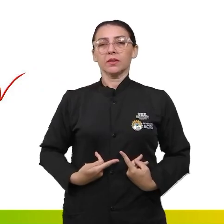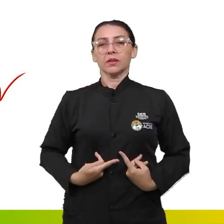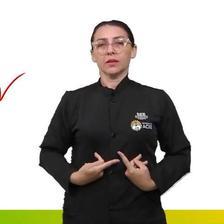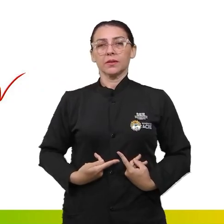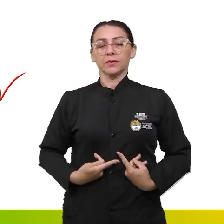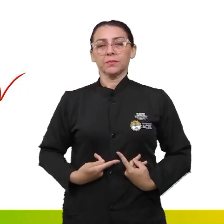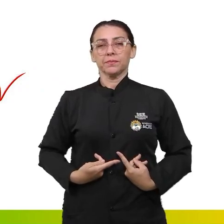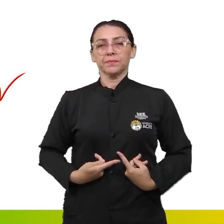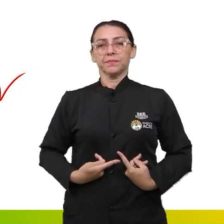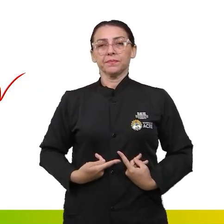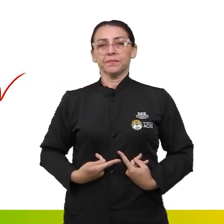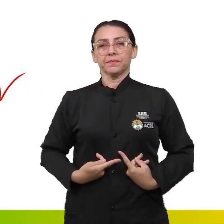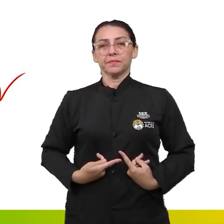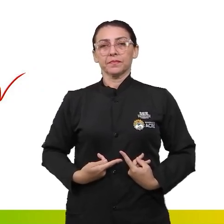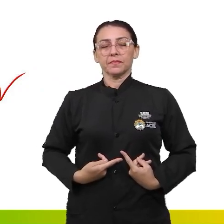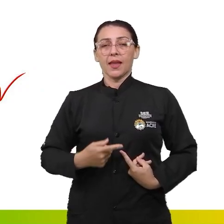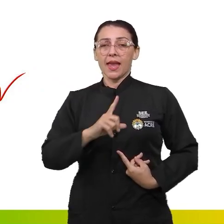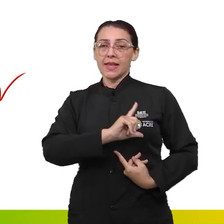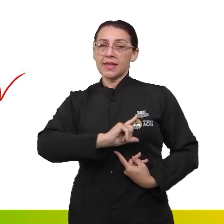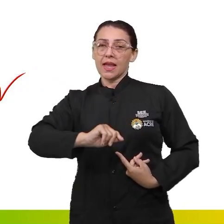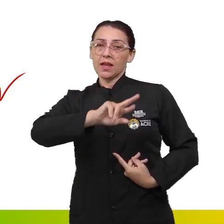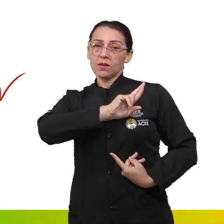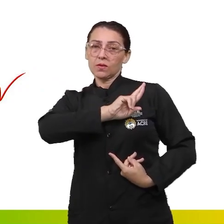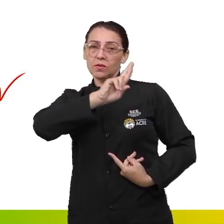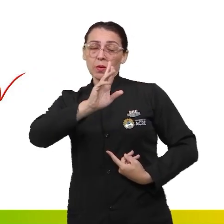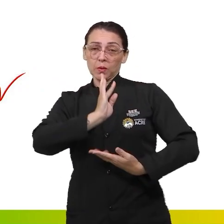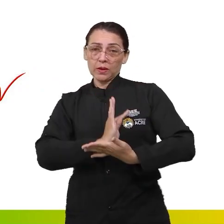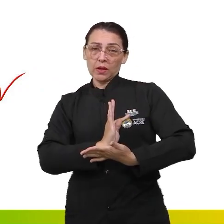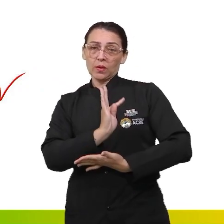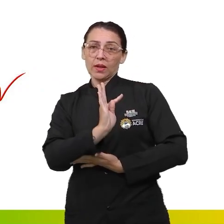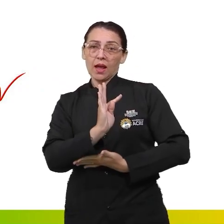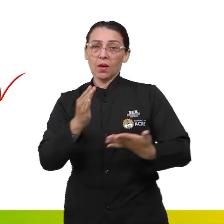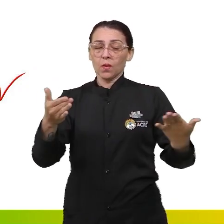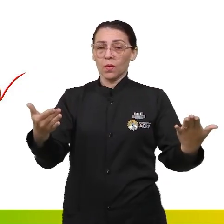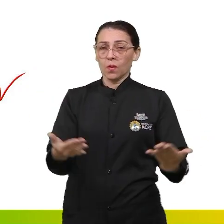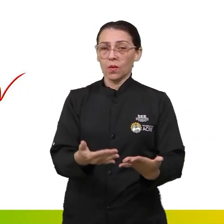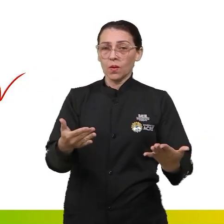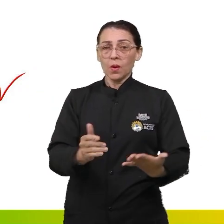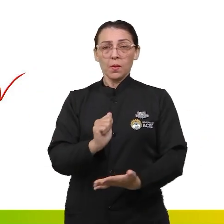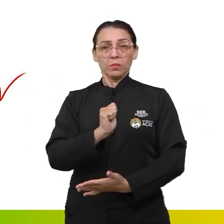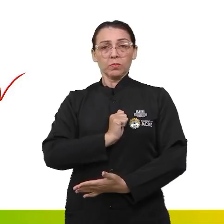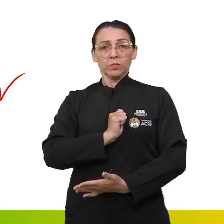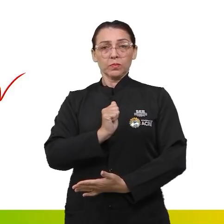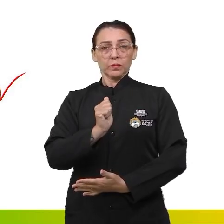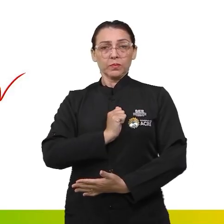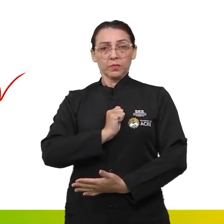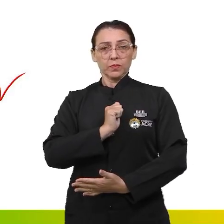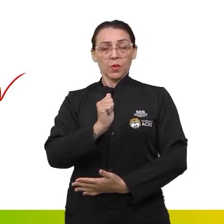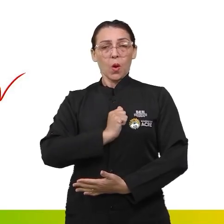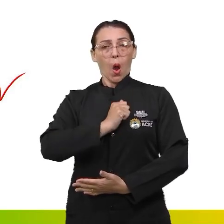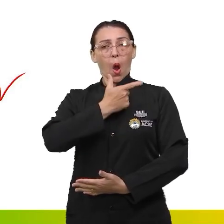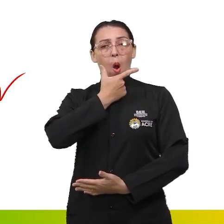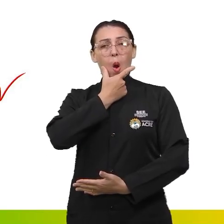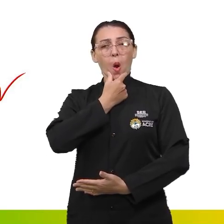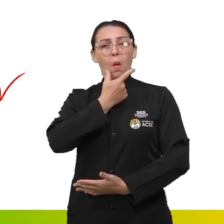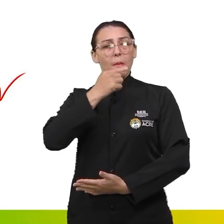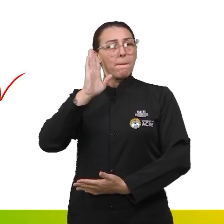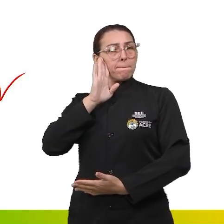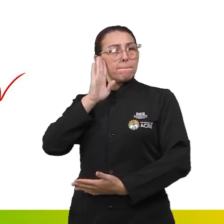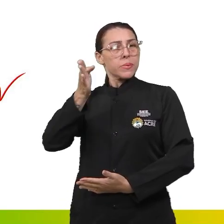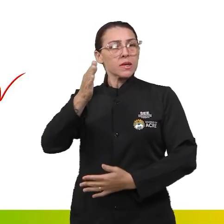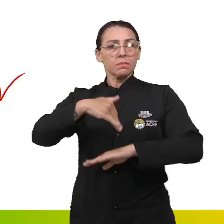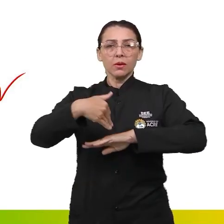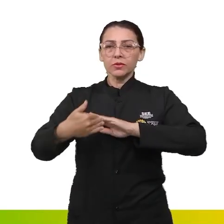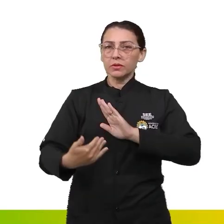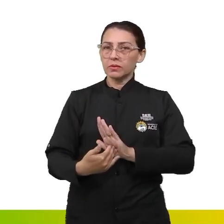é? Sai do religioso, sai do teocêntrico e agora vamos para o antropocêntrico, né? O homem no centro de todas as